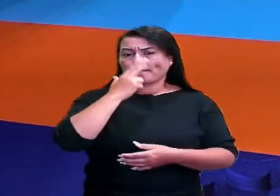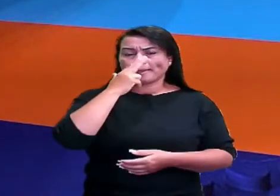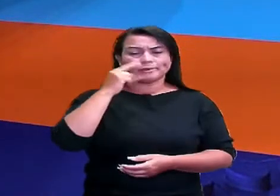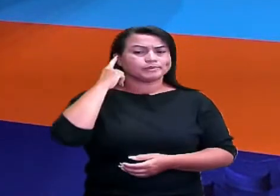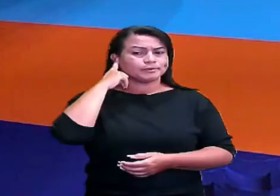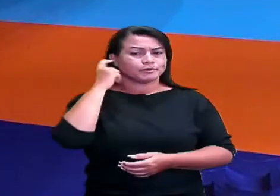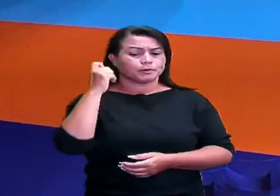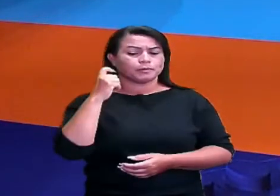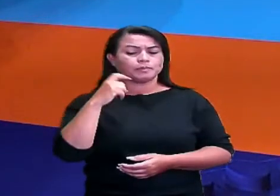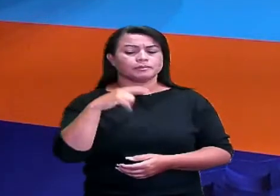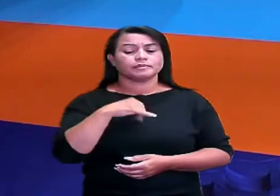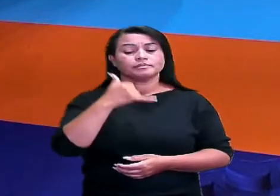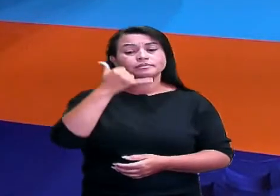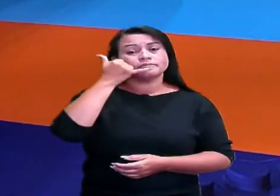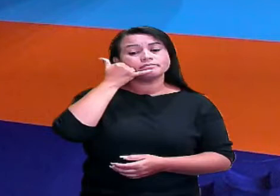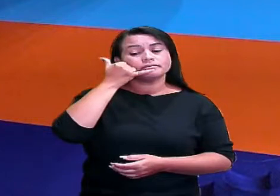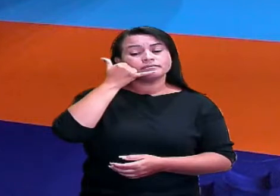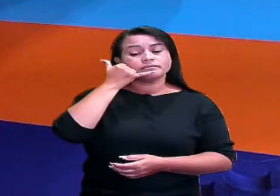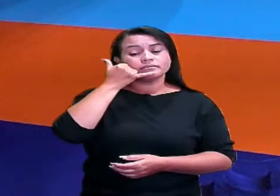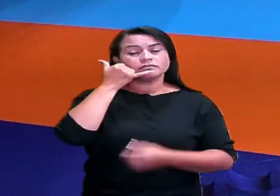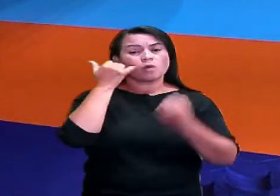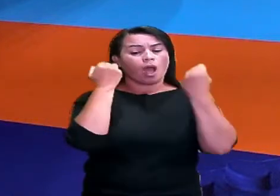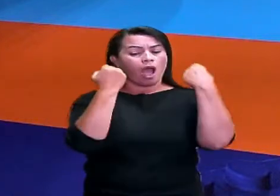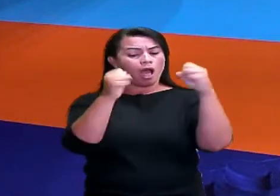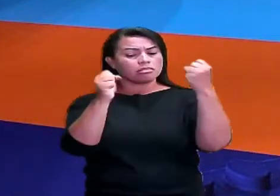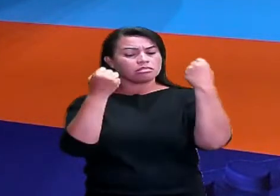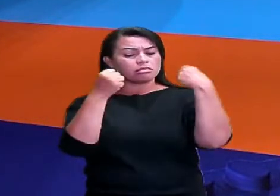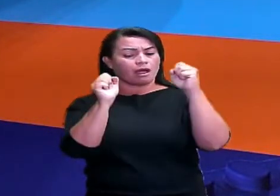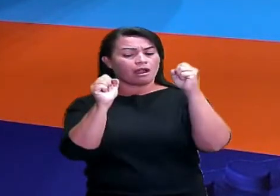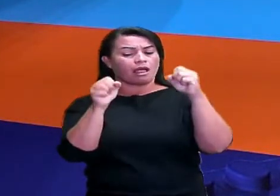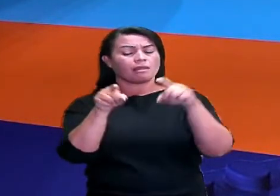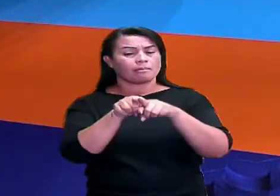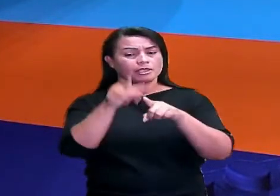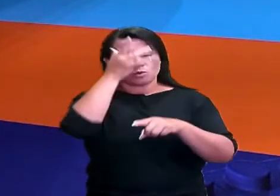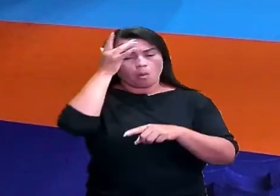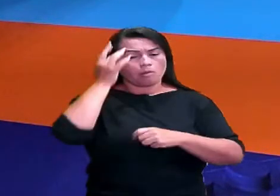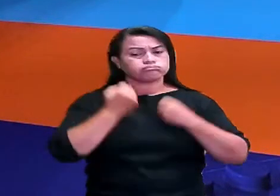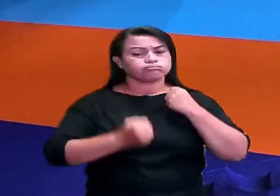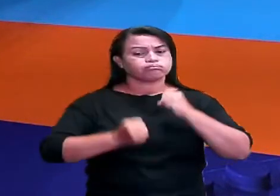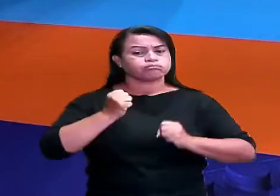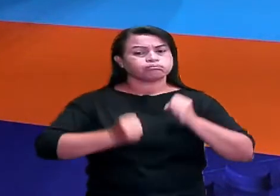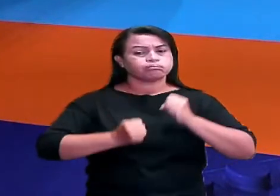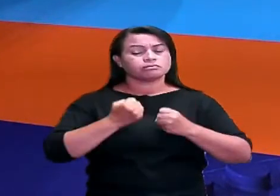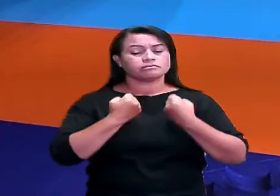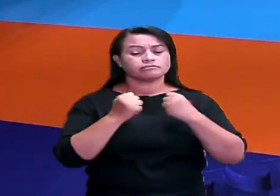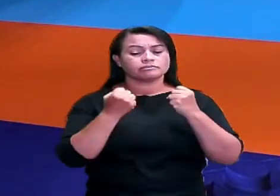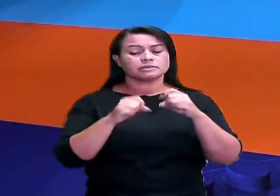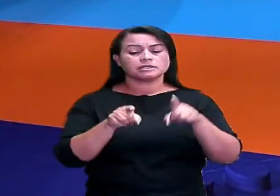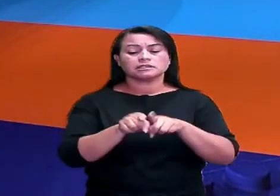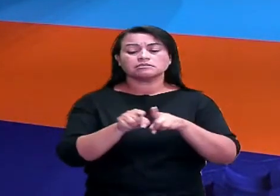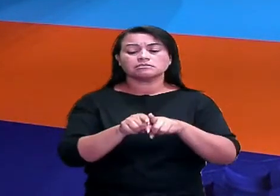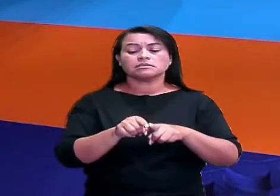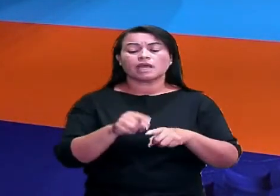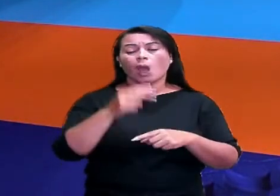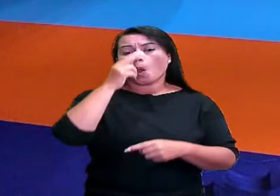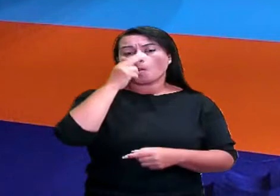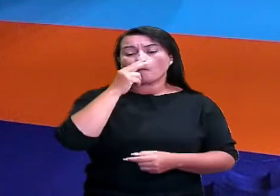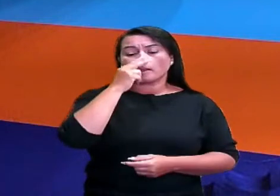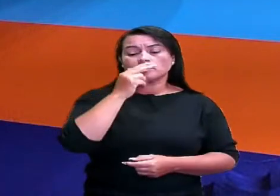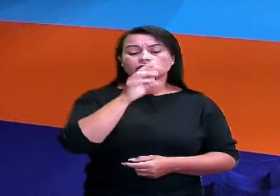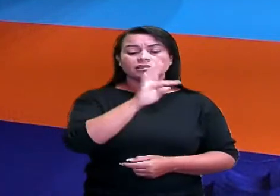som. Telefone, atleta. O mesmo som aqui, ó. Esse som aqui é o